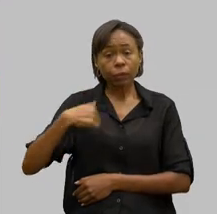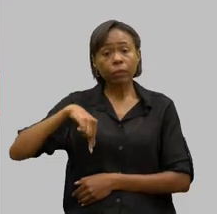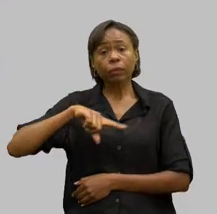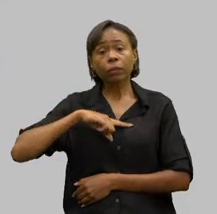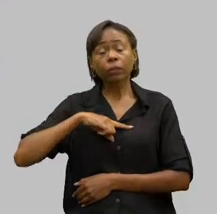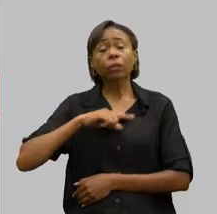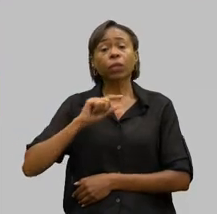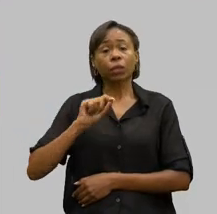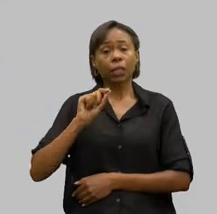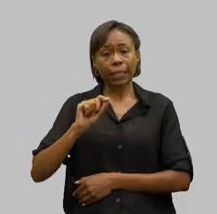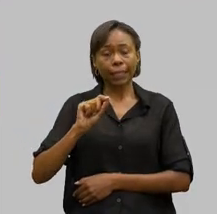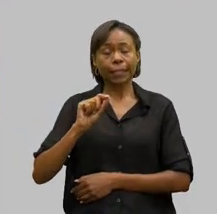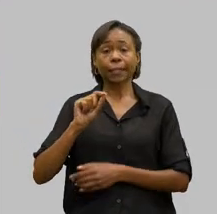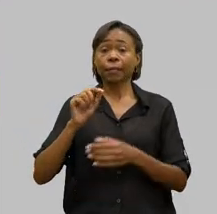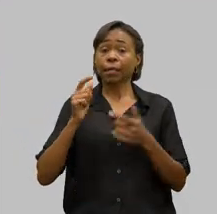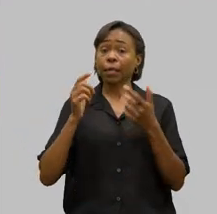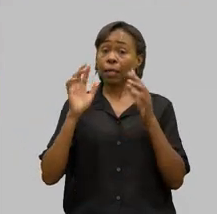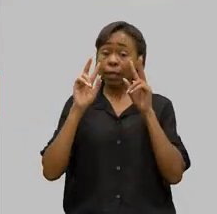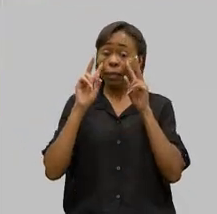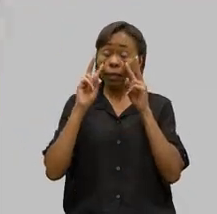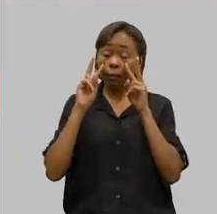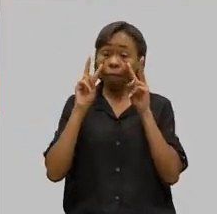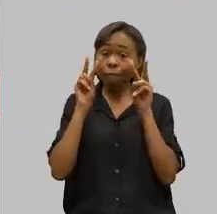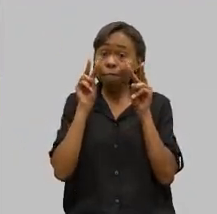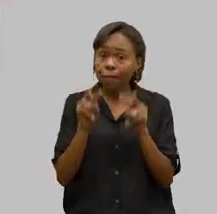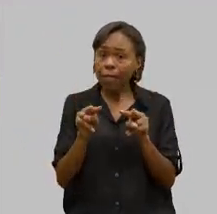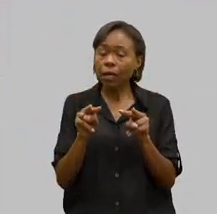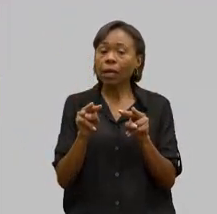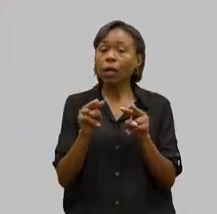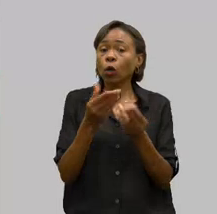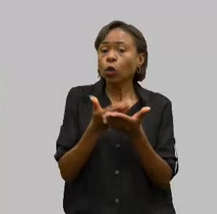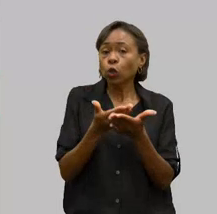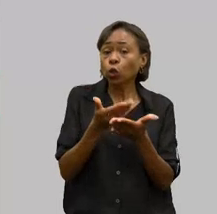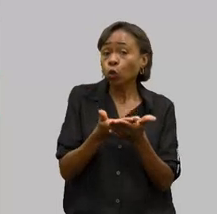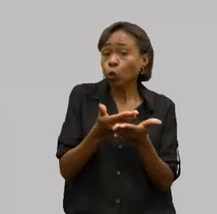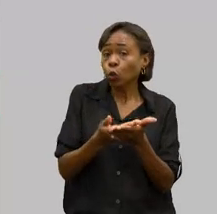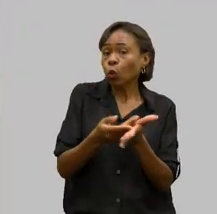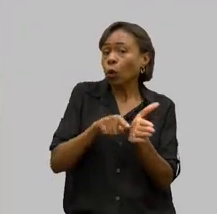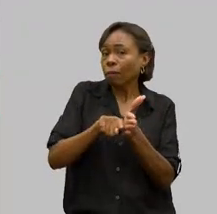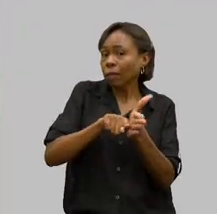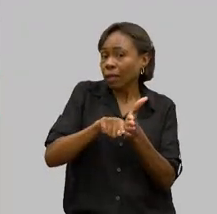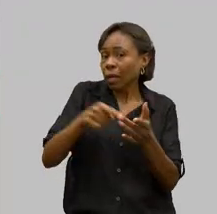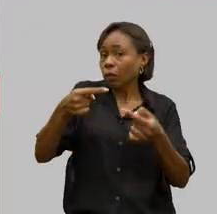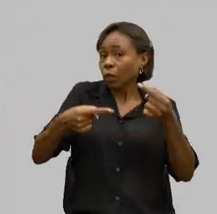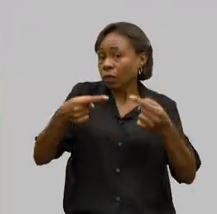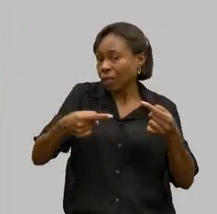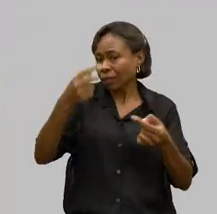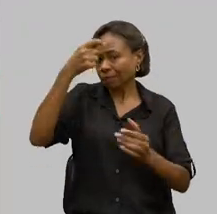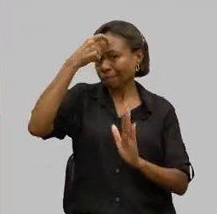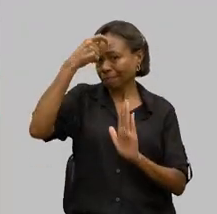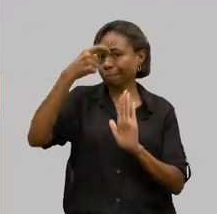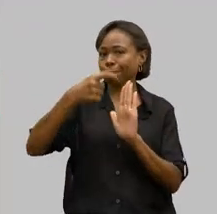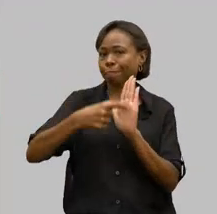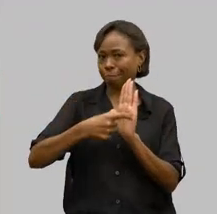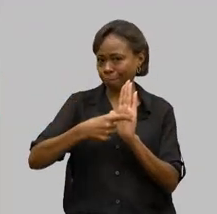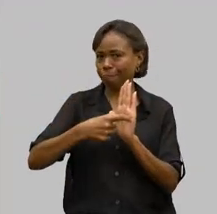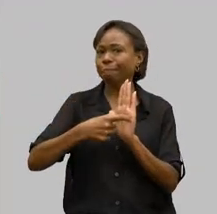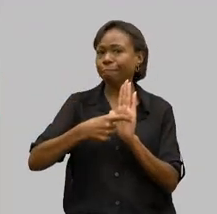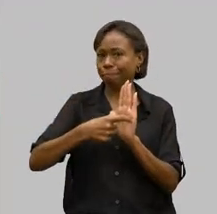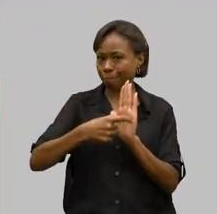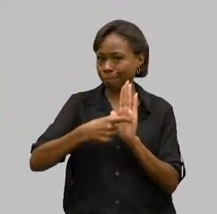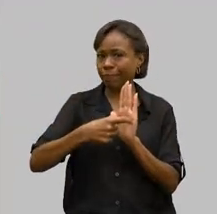no debate, no estudo sobre inteligência artificial. Eu discuto